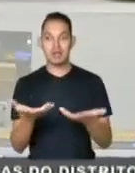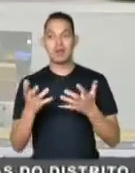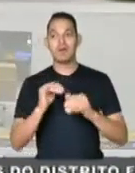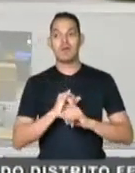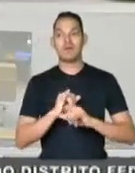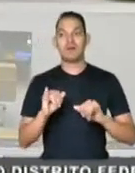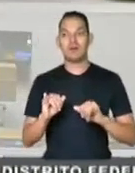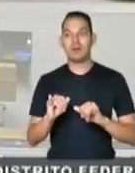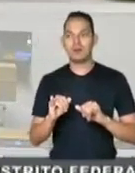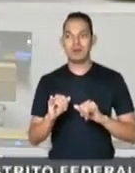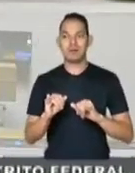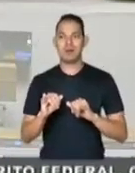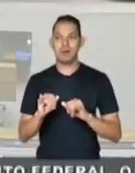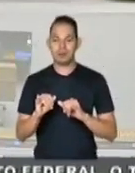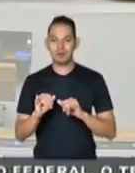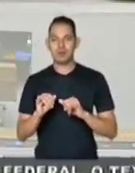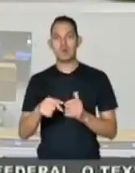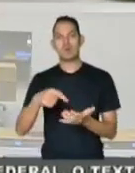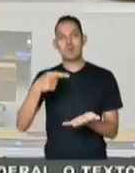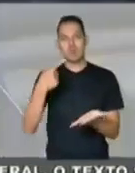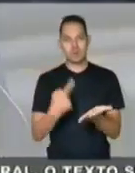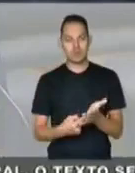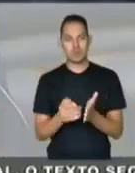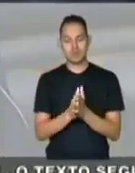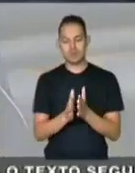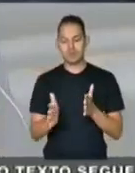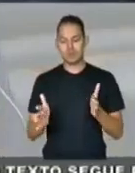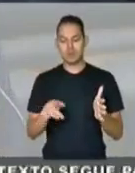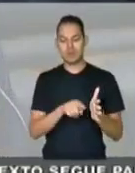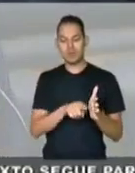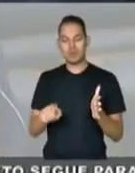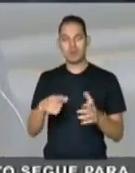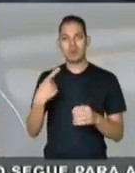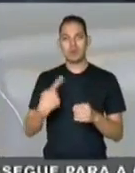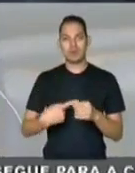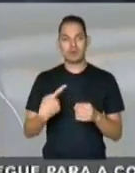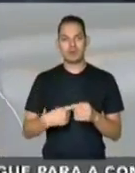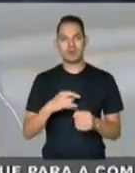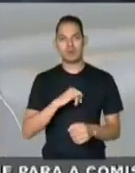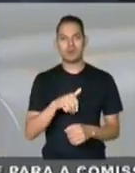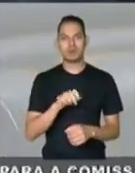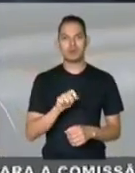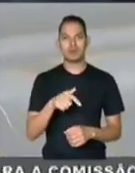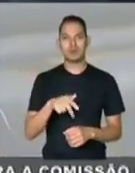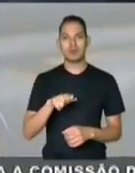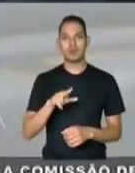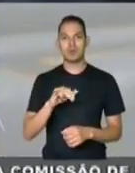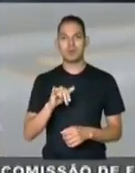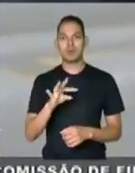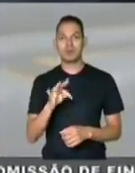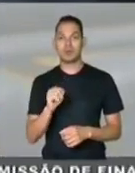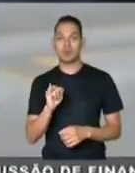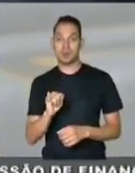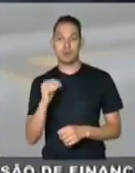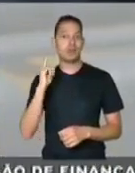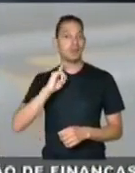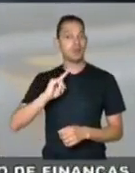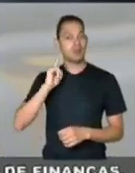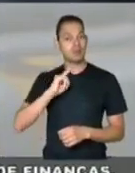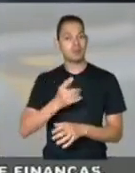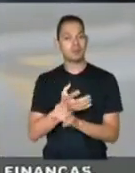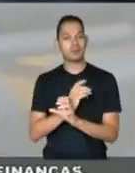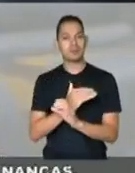registrar um compromisso do nosso mandato na nossa cidade querida, Jequitaí, no norte de Minas, uma região do